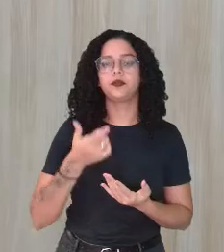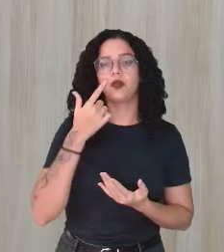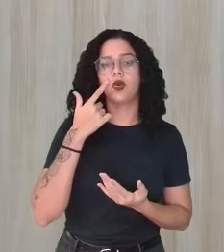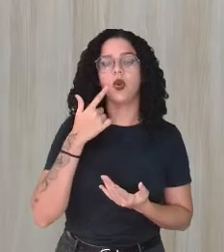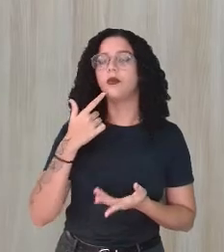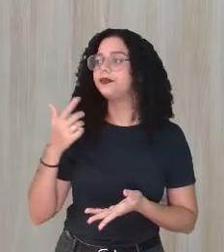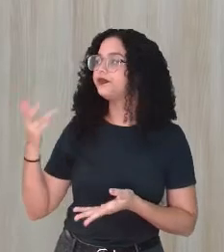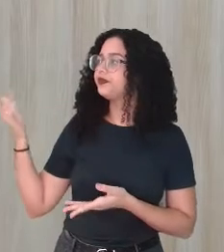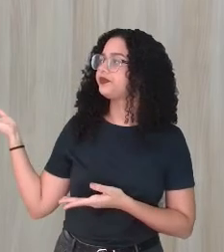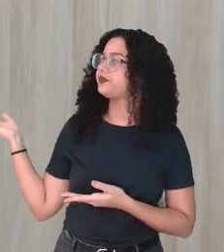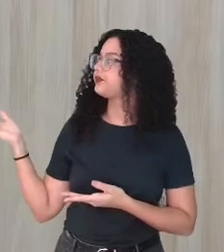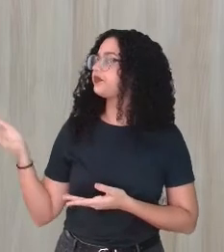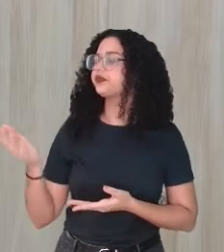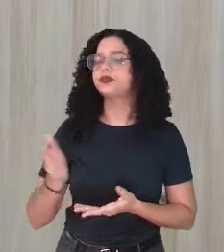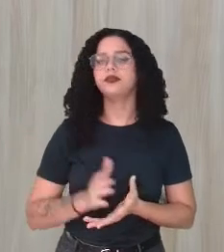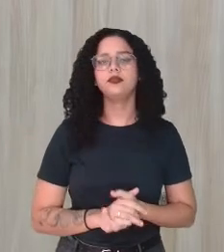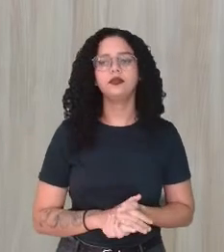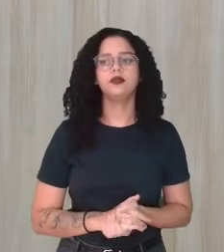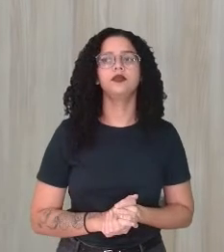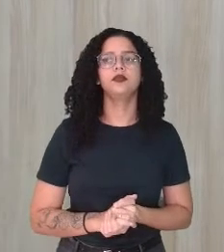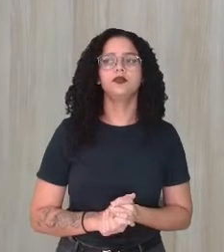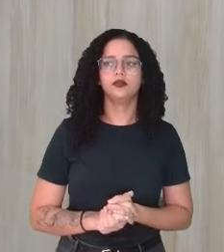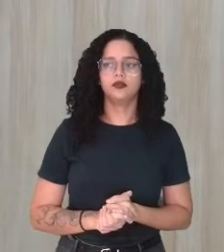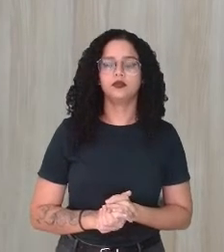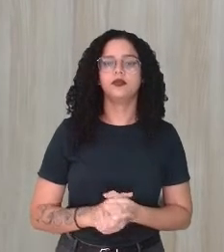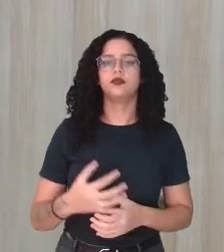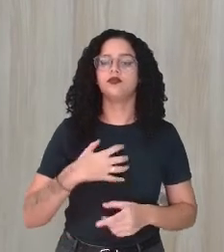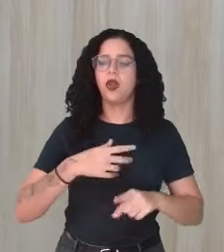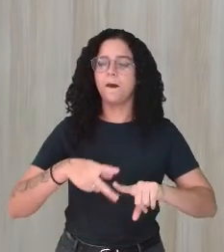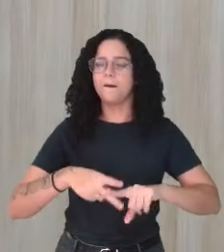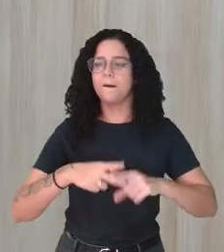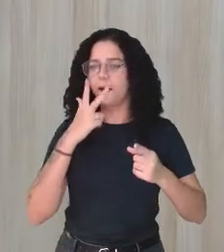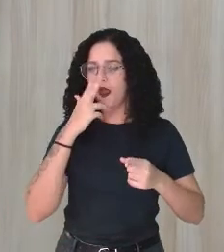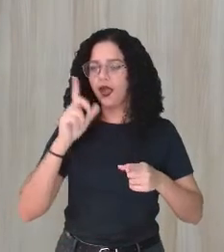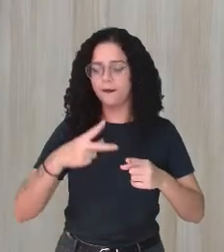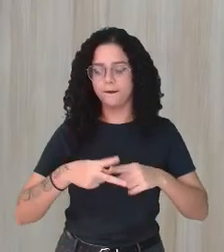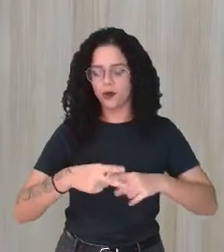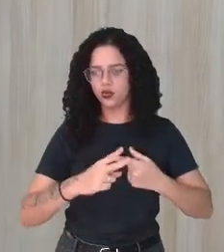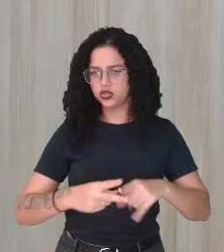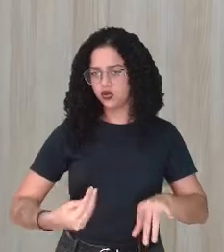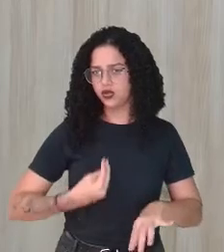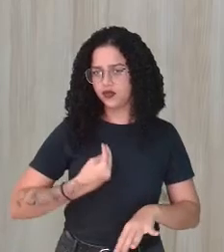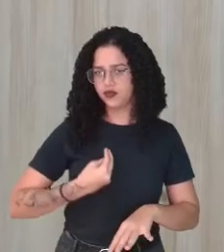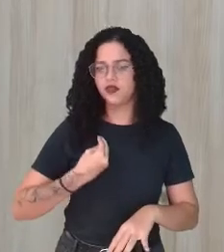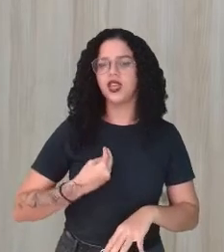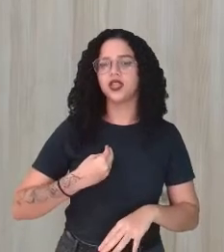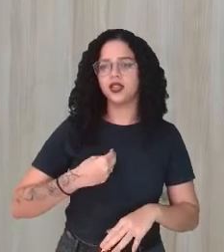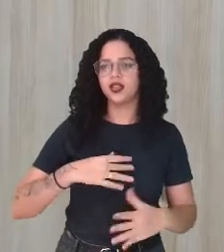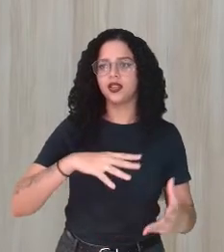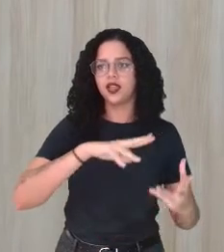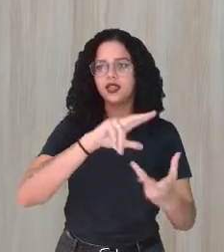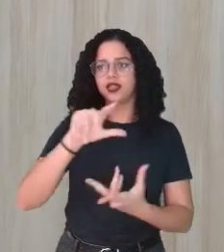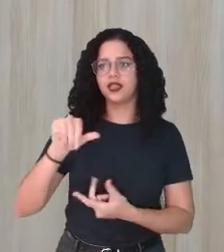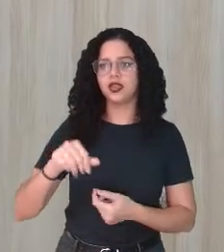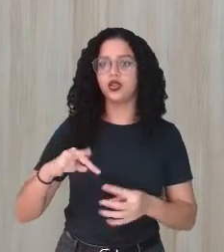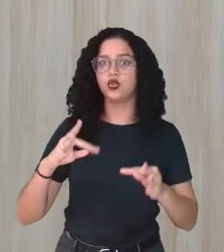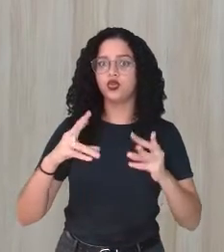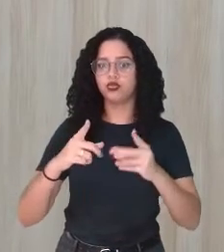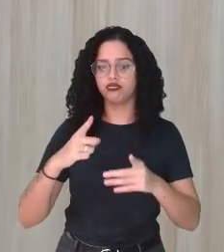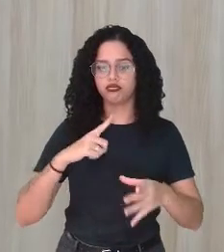três pilarzinhos aqui, nessa questão da manutenção da vida na Terra. E tudo isso aqui, ó,